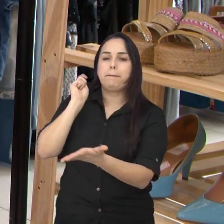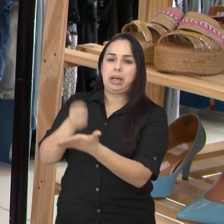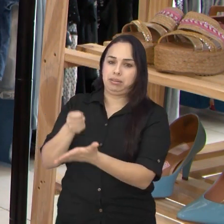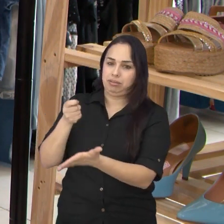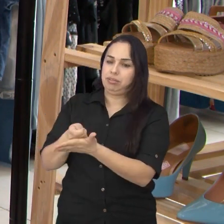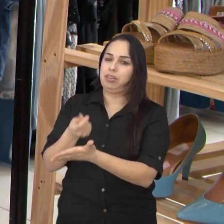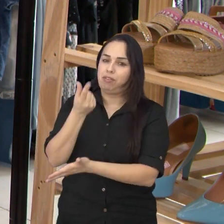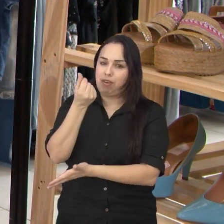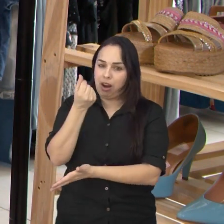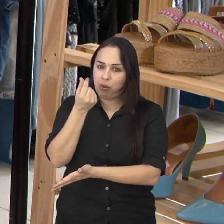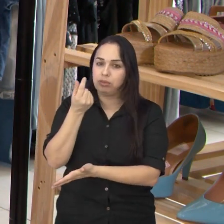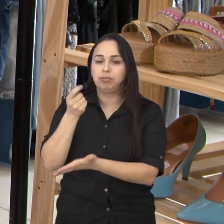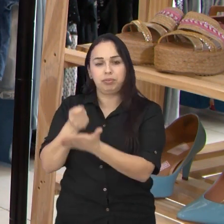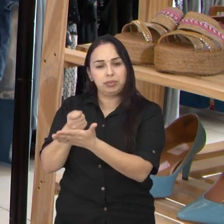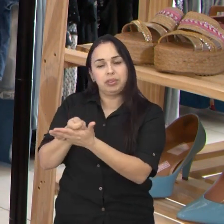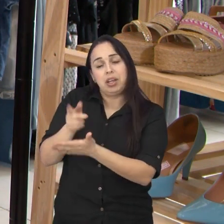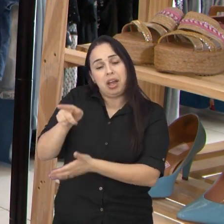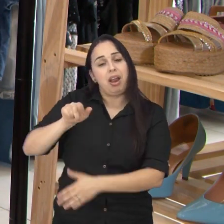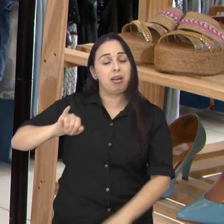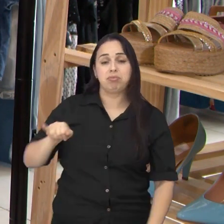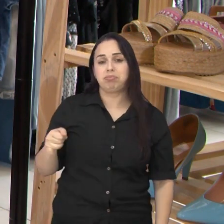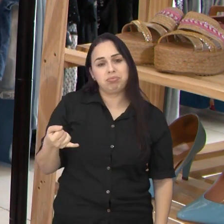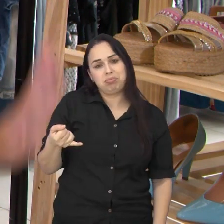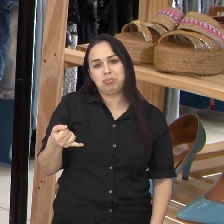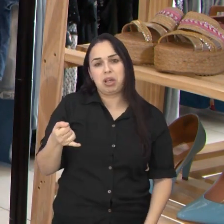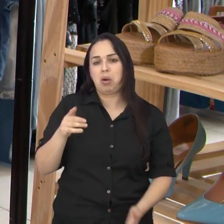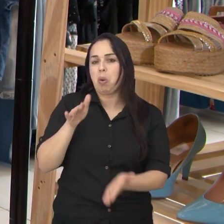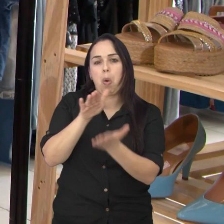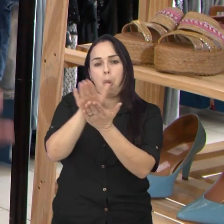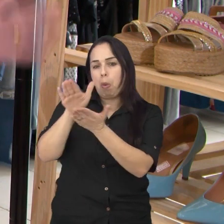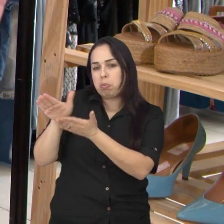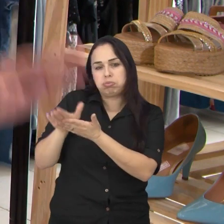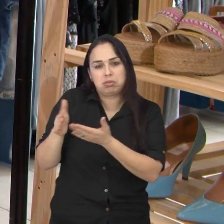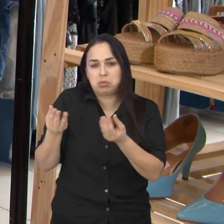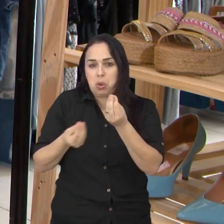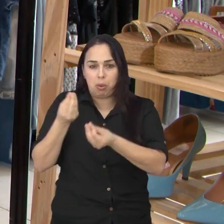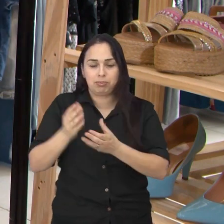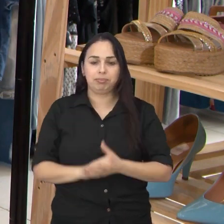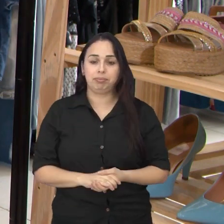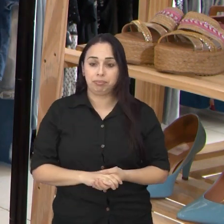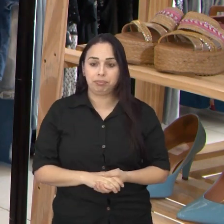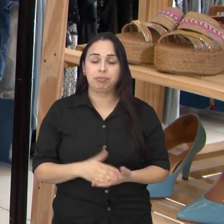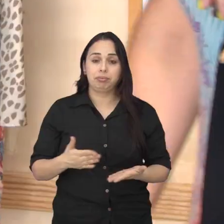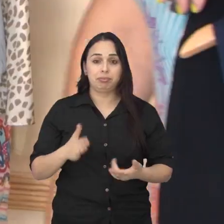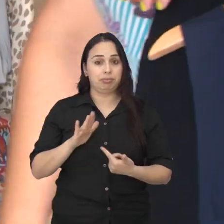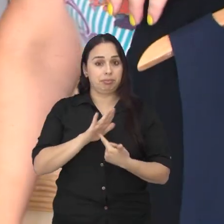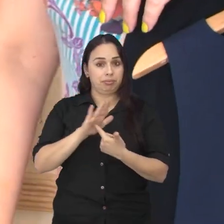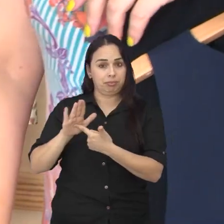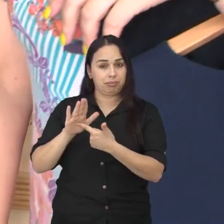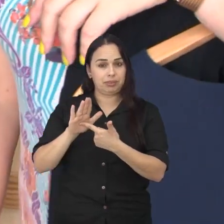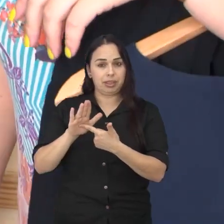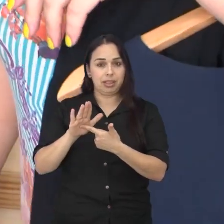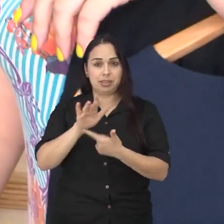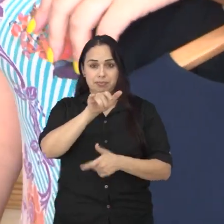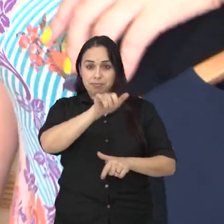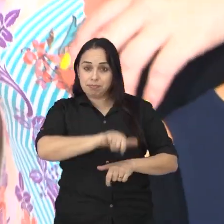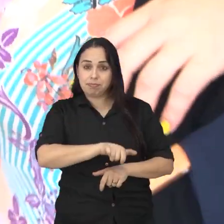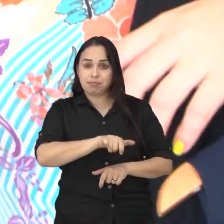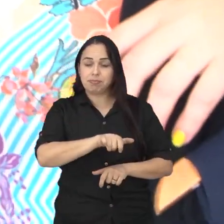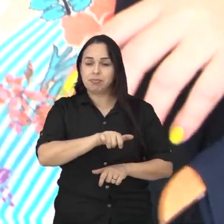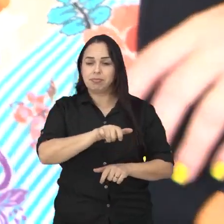paga para elas um valor em dinheiro, para aí elas decidirem o que vão fazer com ele. E como mostram